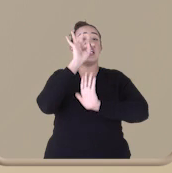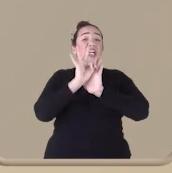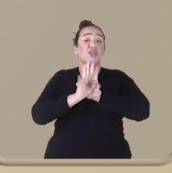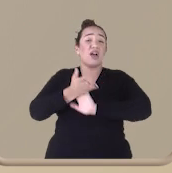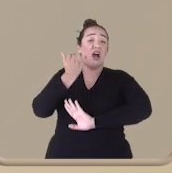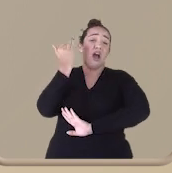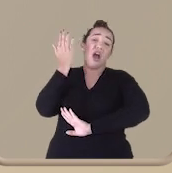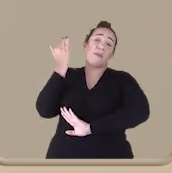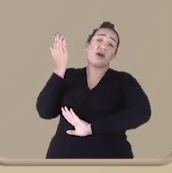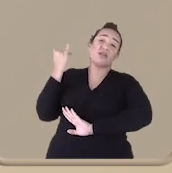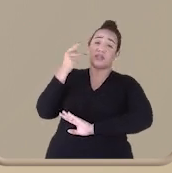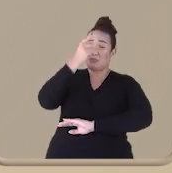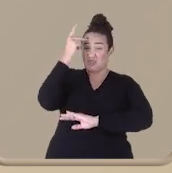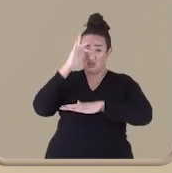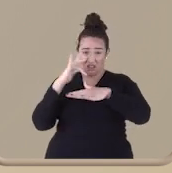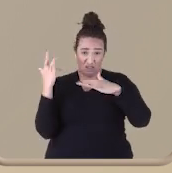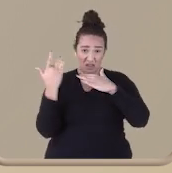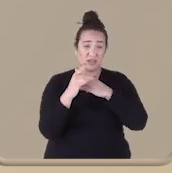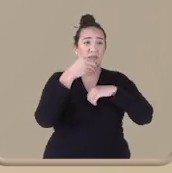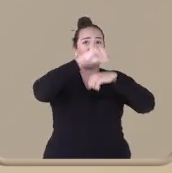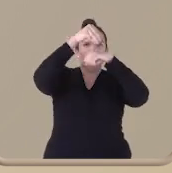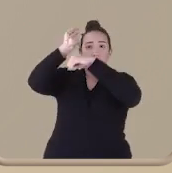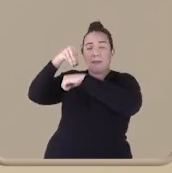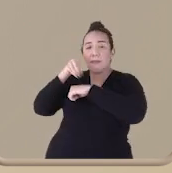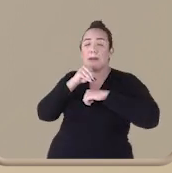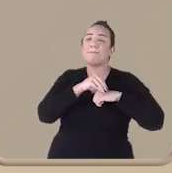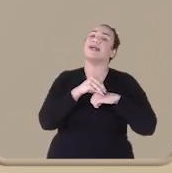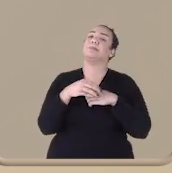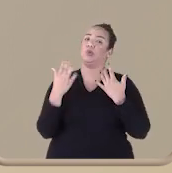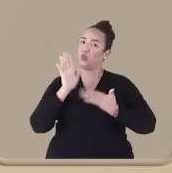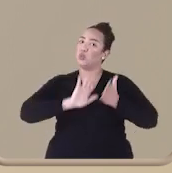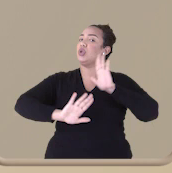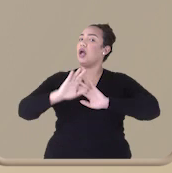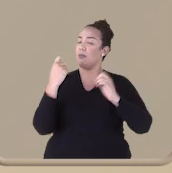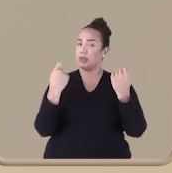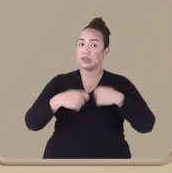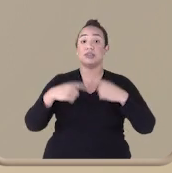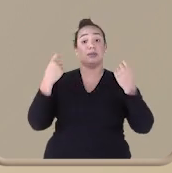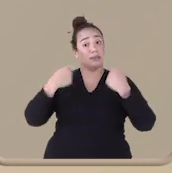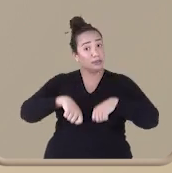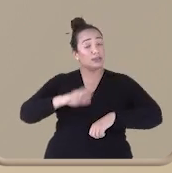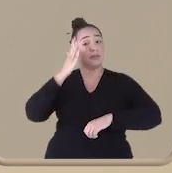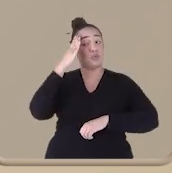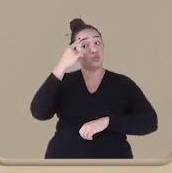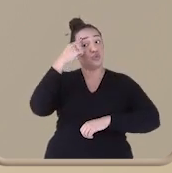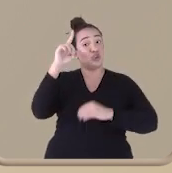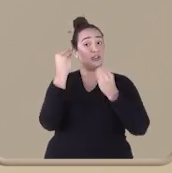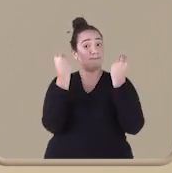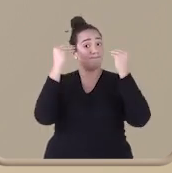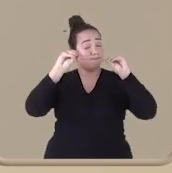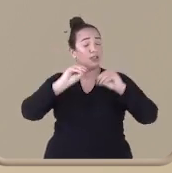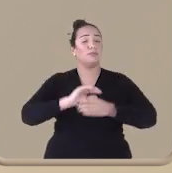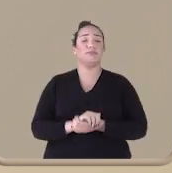Textos antigos costumam voltar a circular pelas redes quando algum assunto vira notícia. Fique atento sempre à data da